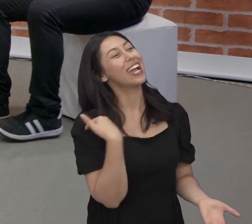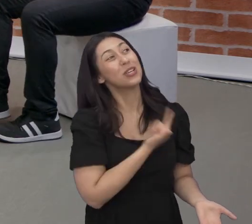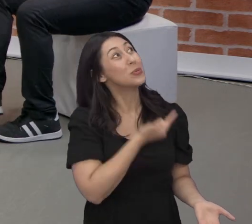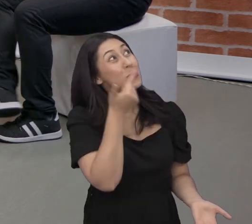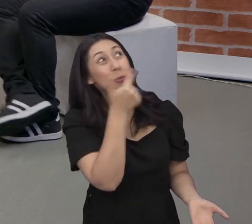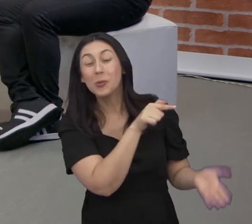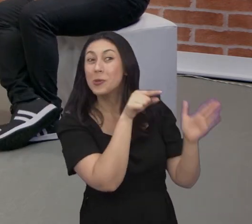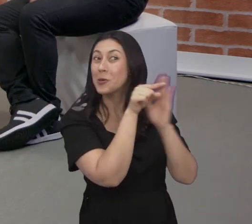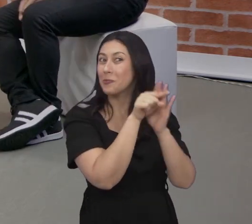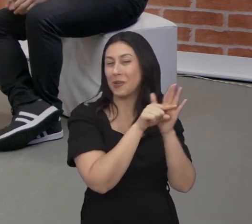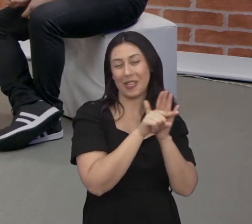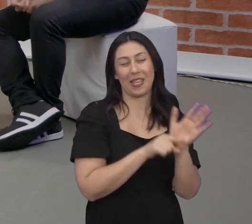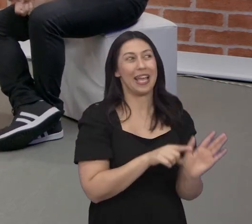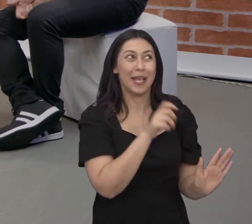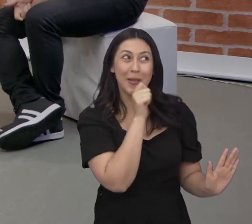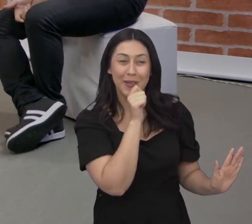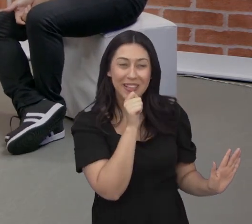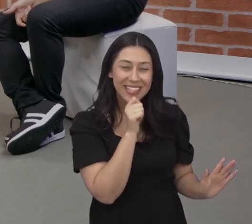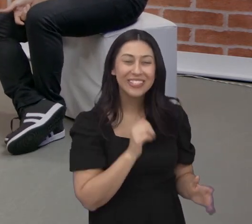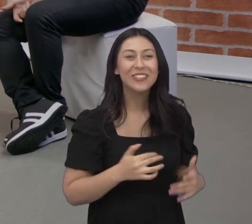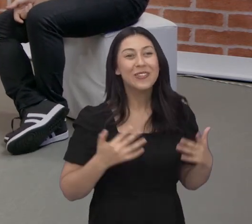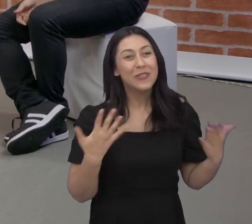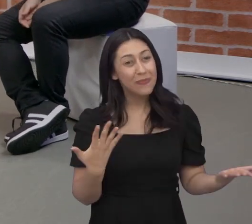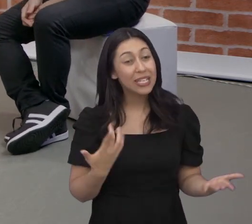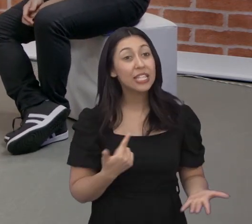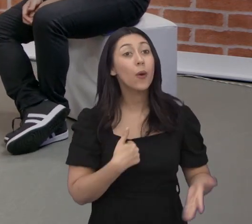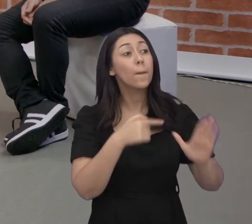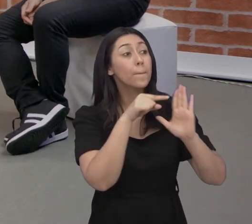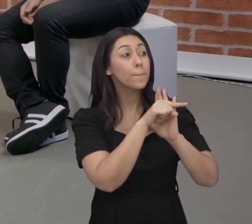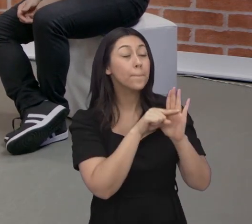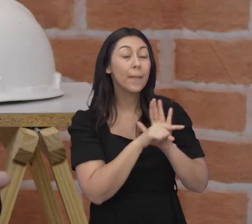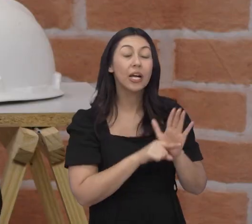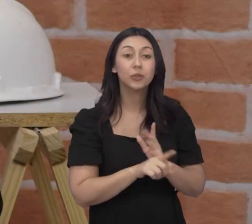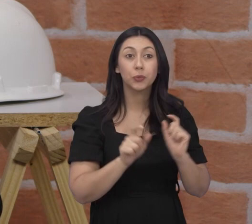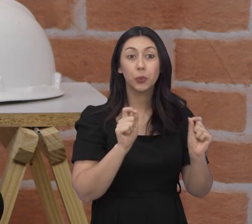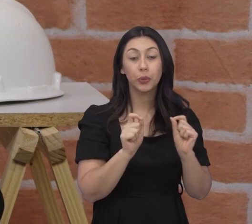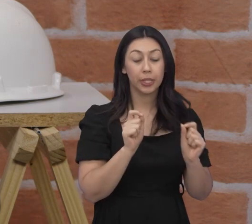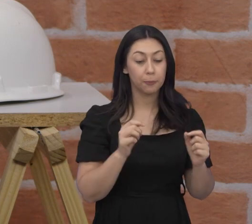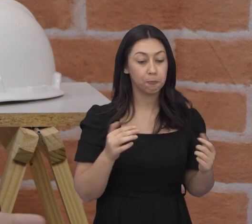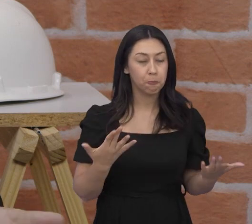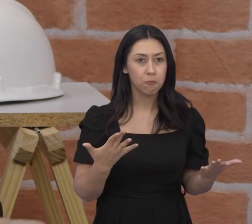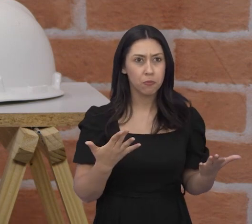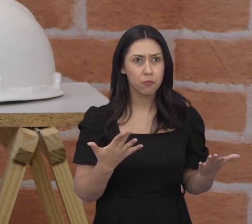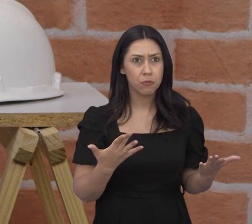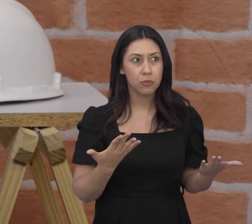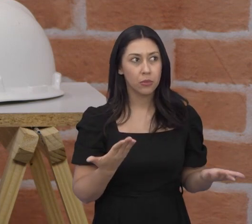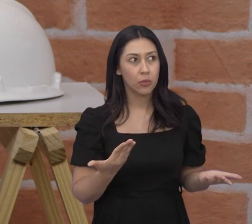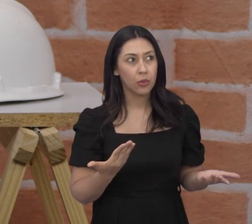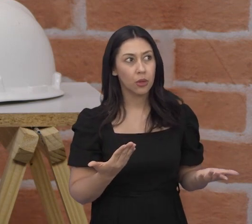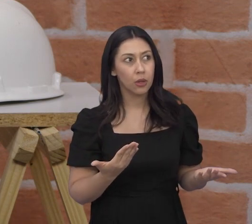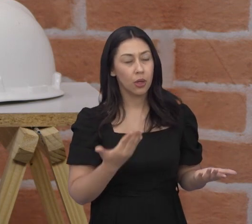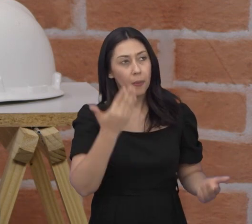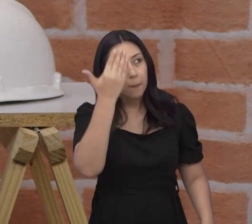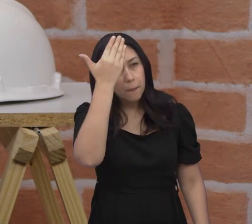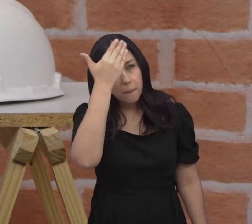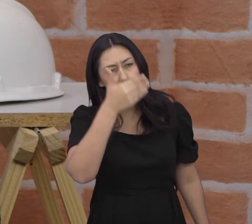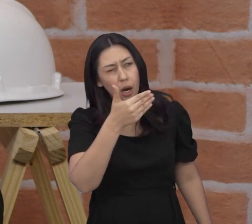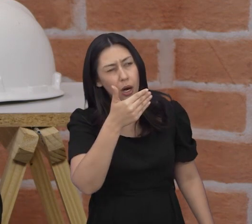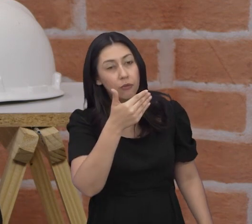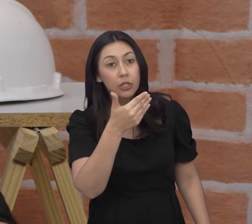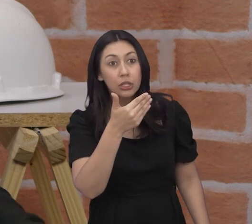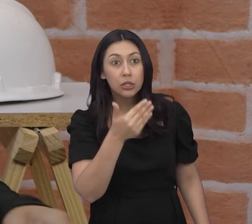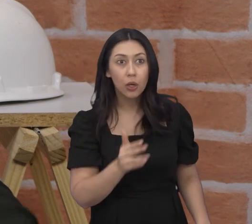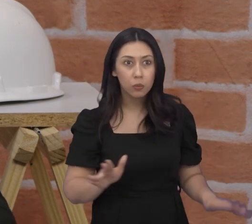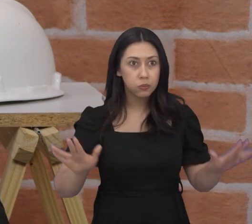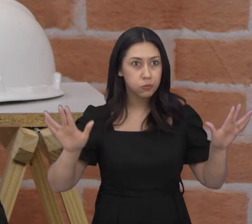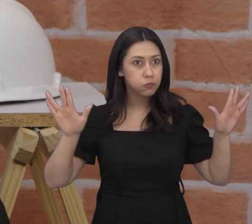conseguiu pesquisar ainda. Mas assim, pesquisa o quê? Nem eu digo nem evidências, tá? Eu digo como provas de que